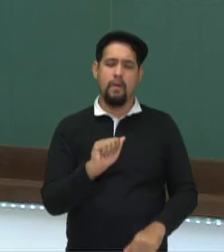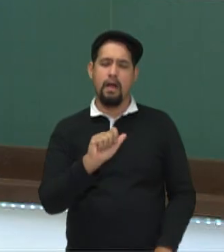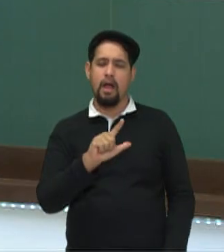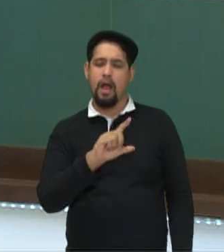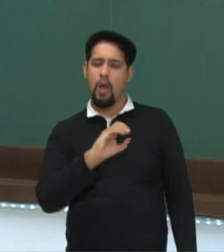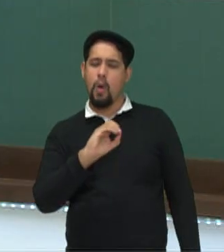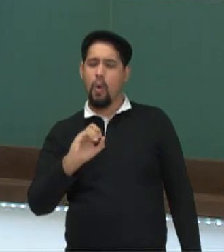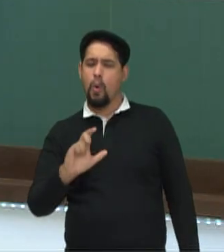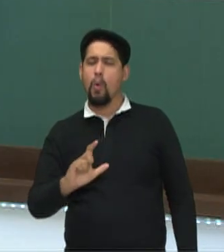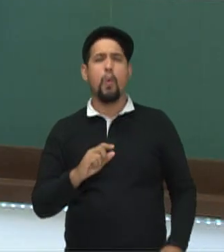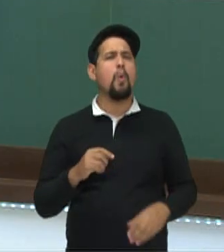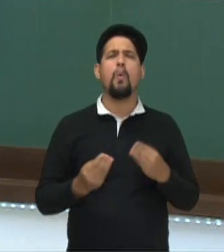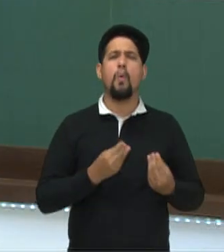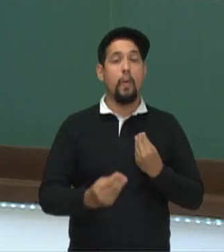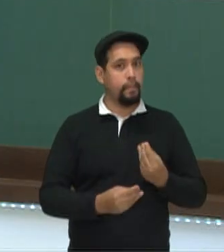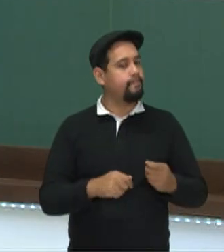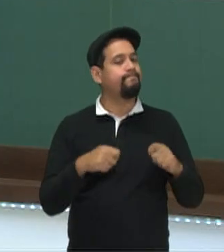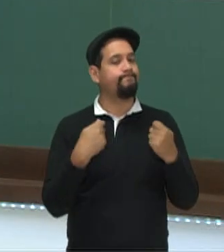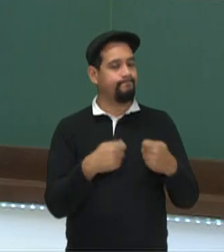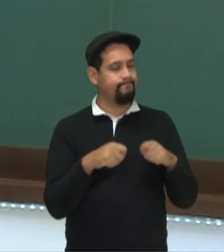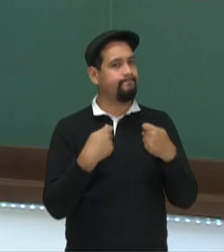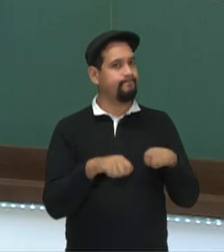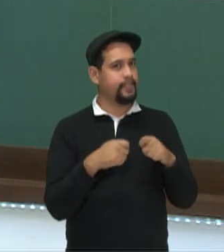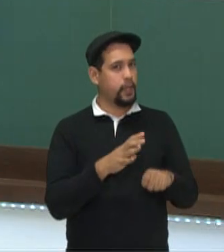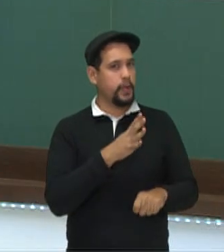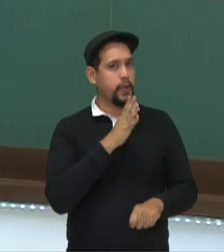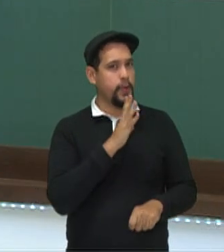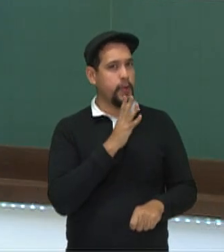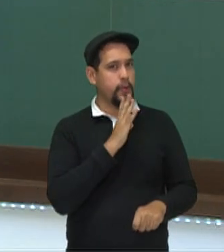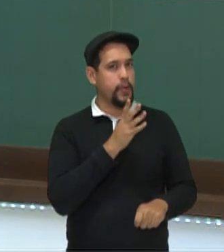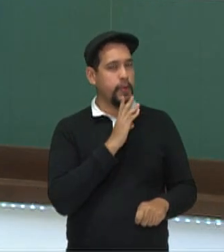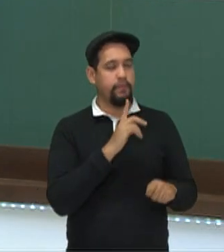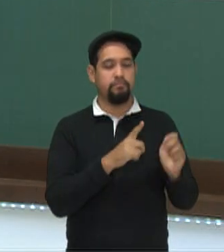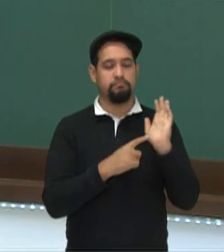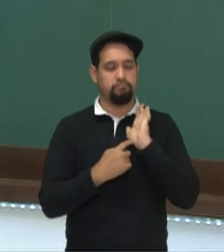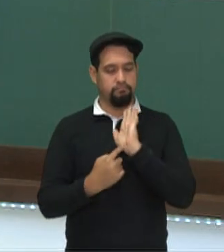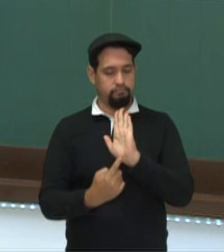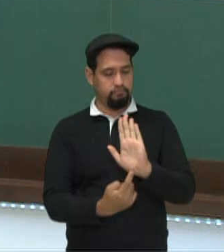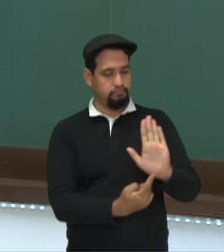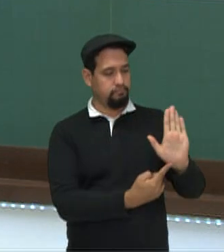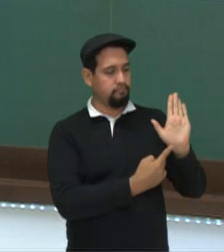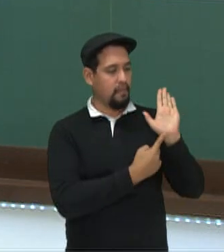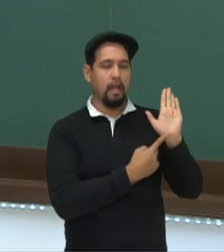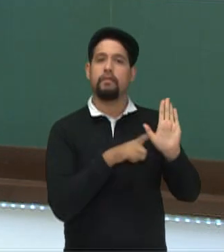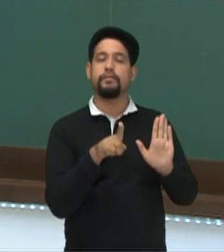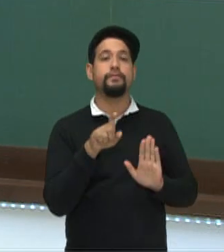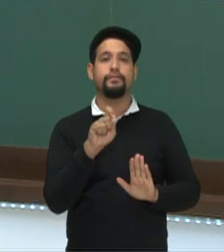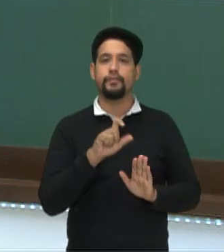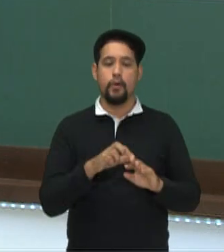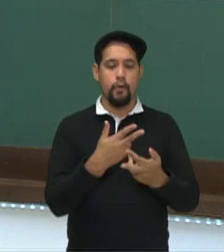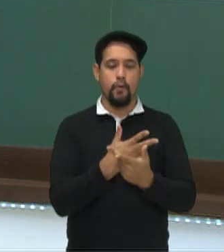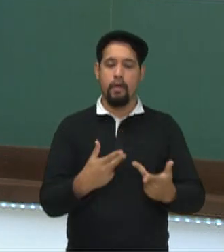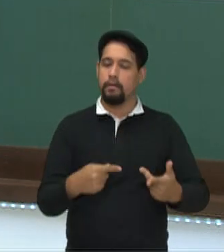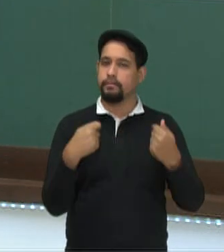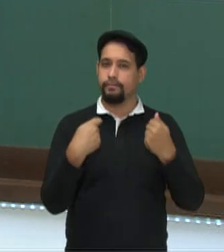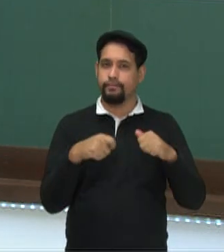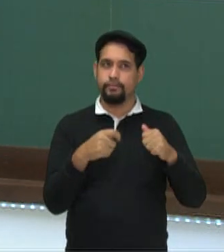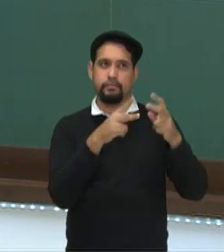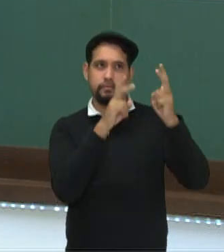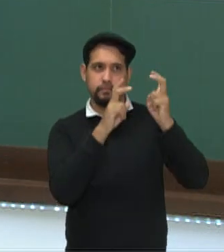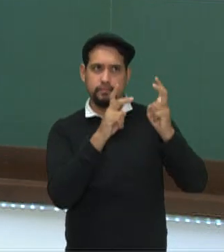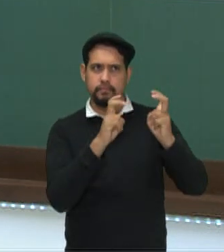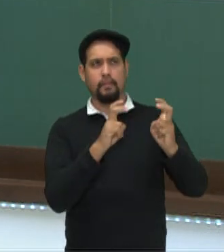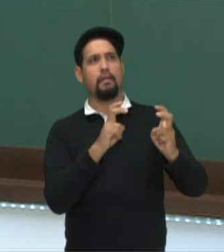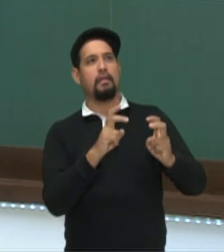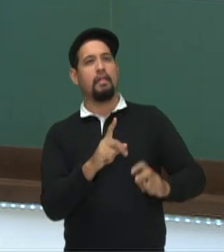você terá que reconhecer isso. Vai aparecer para você questões que você terá que identificar.